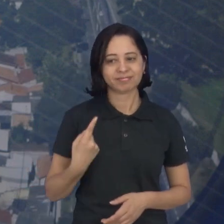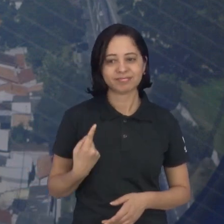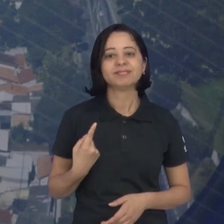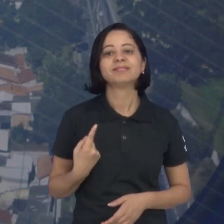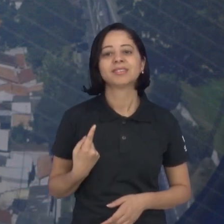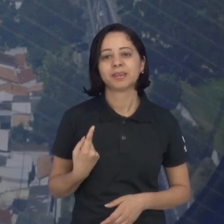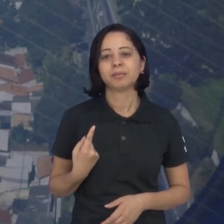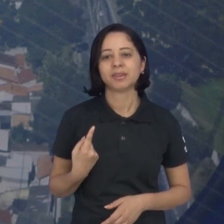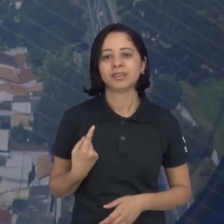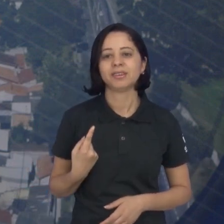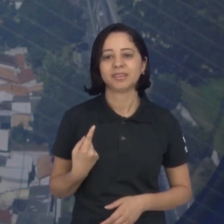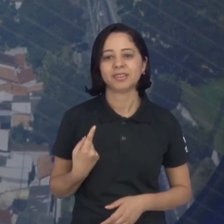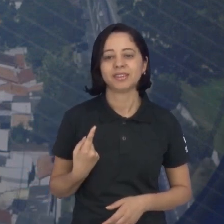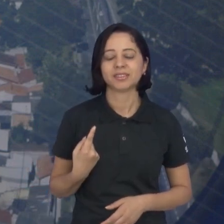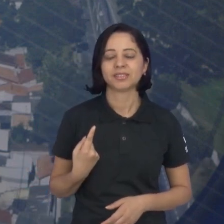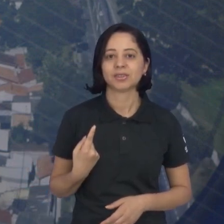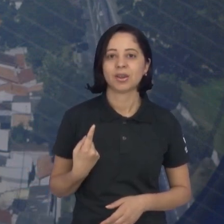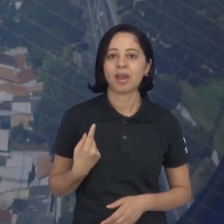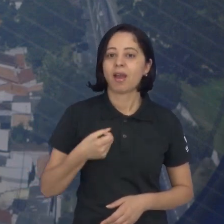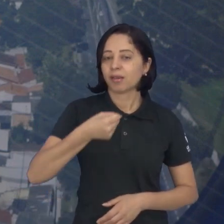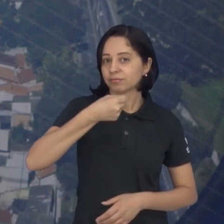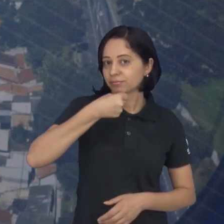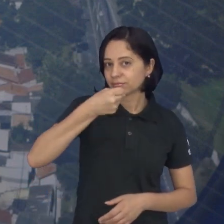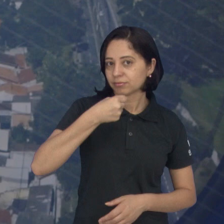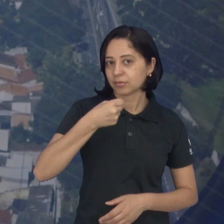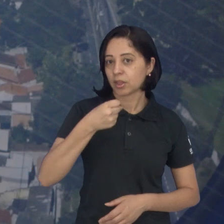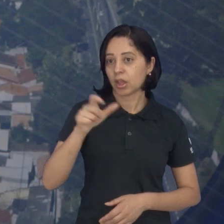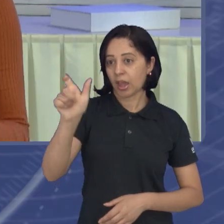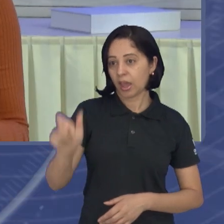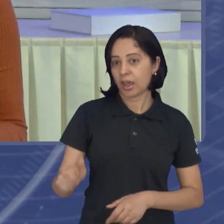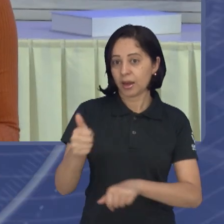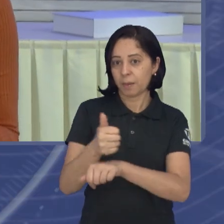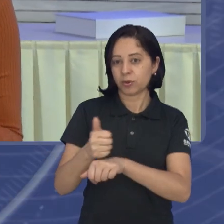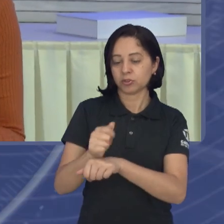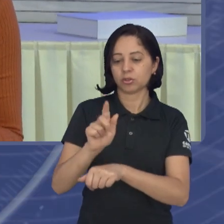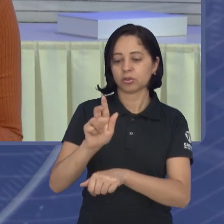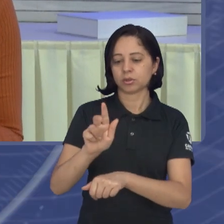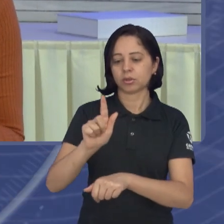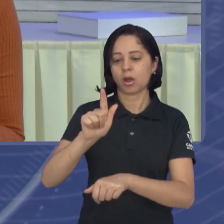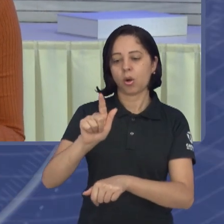ela continua com o economista Guaraci, né, Tami?